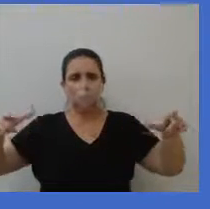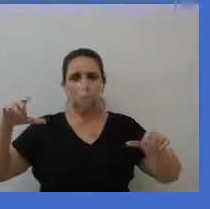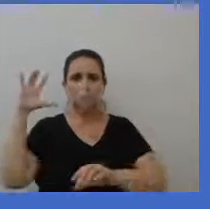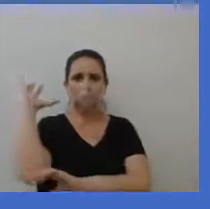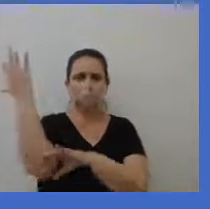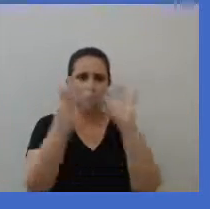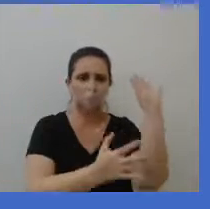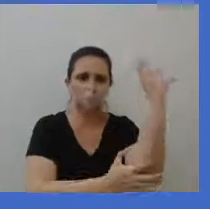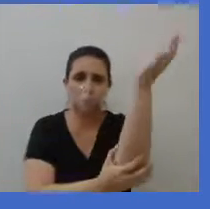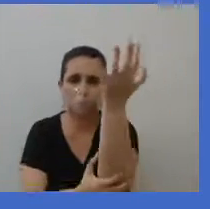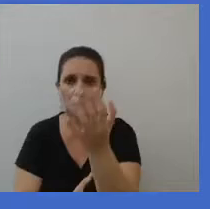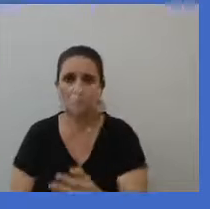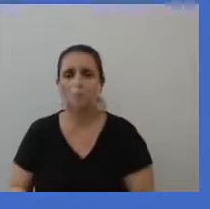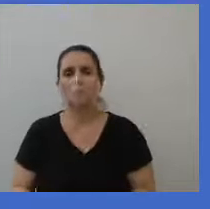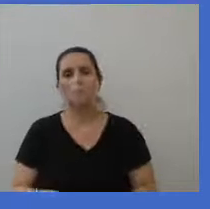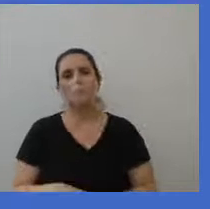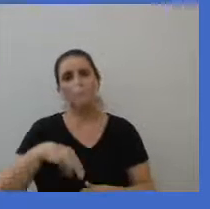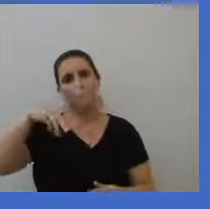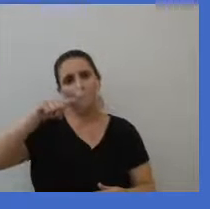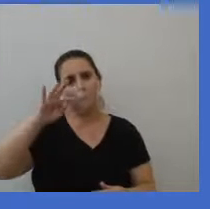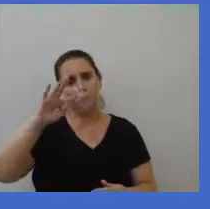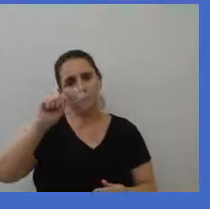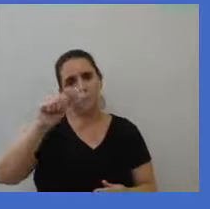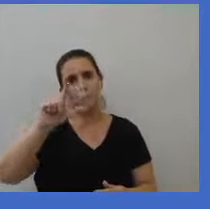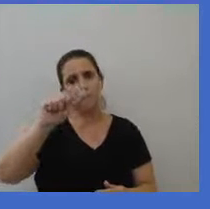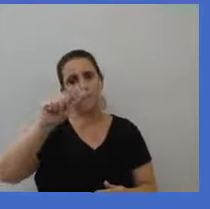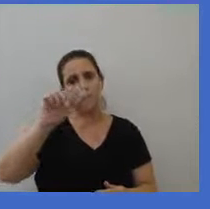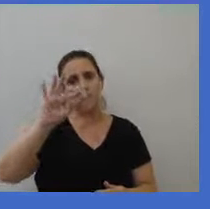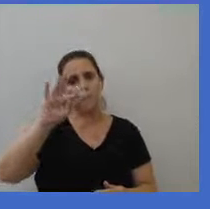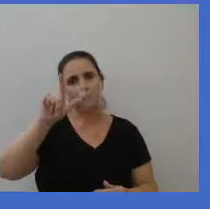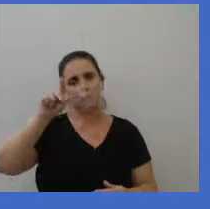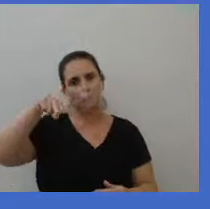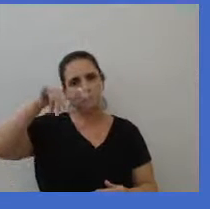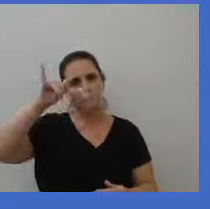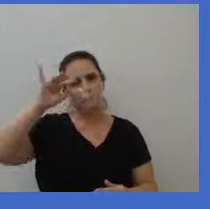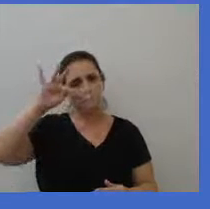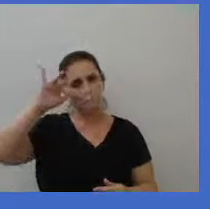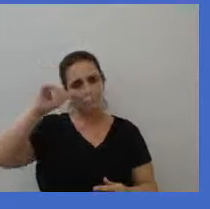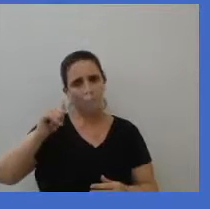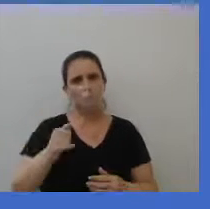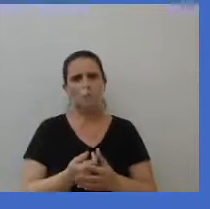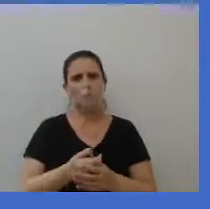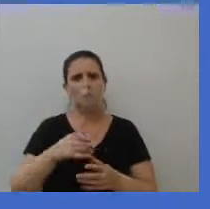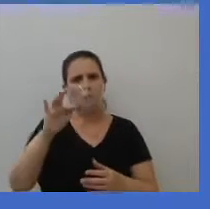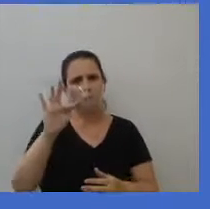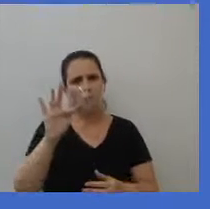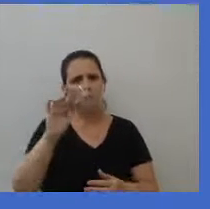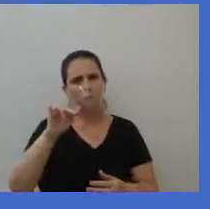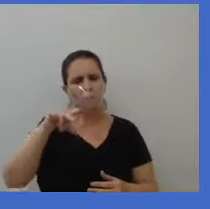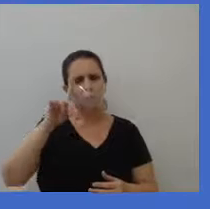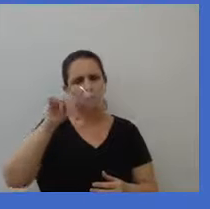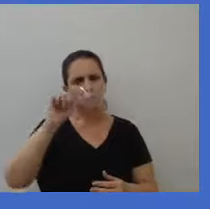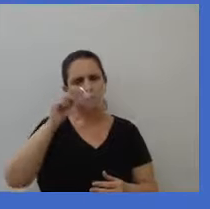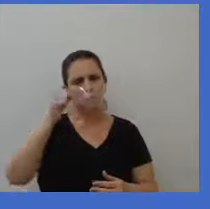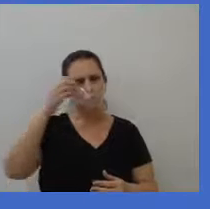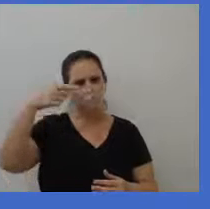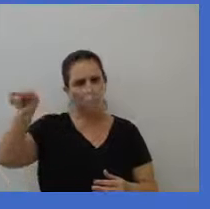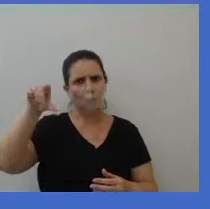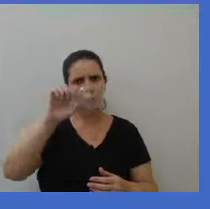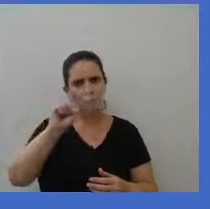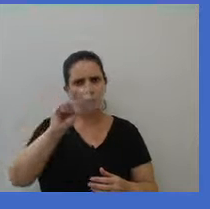português. Você não pode, de início, dar crédito naquilo. Pode ser verdade, mas também pode ser mentira,